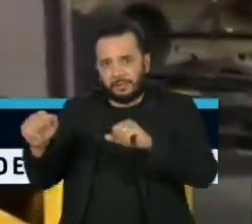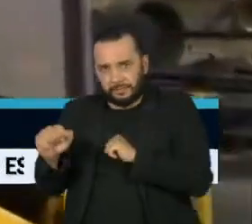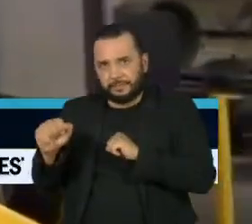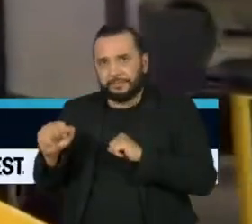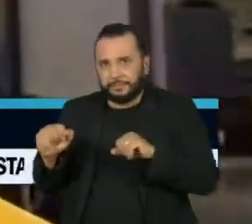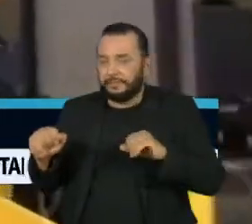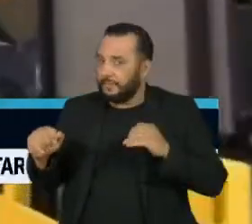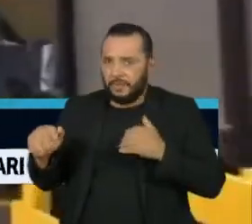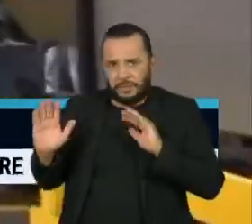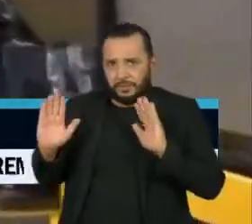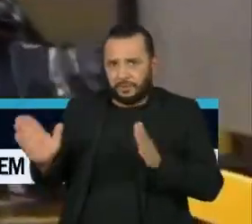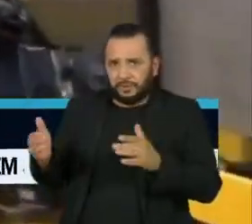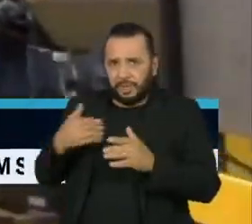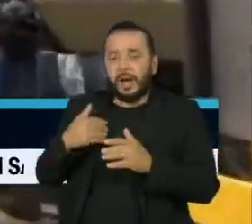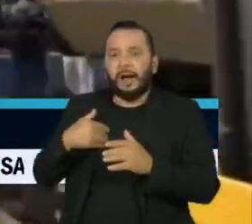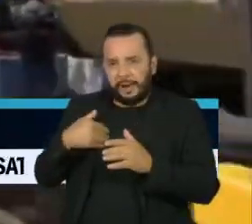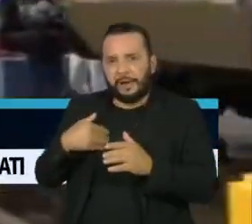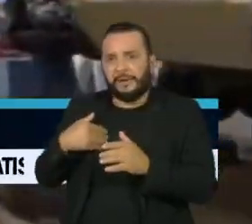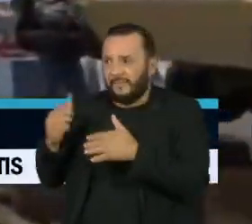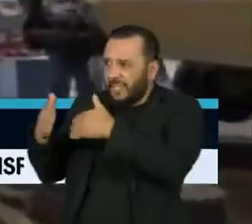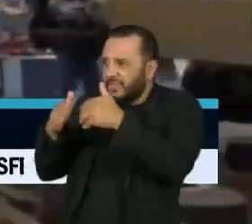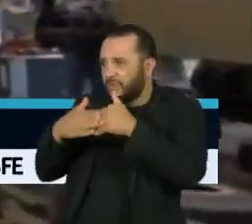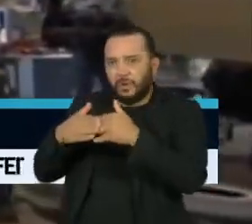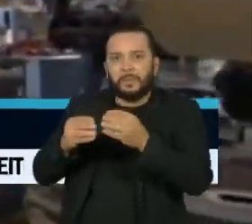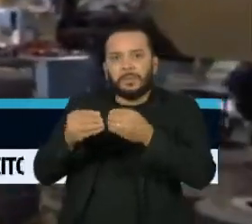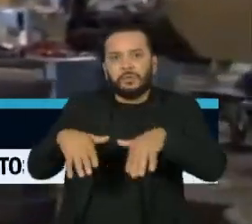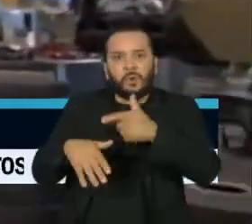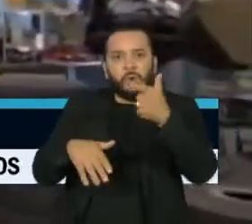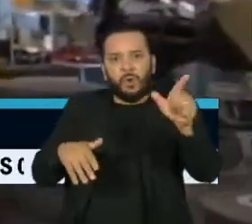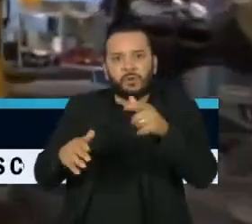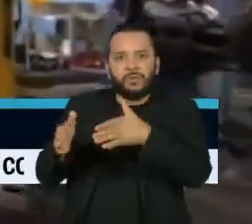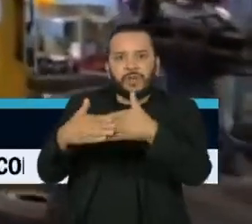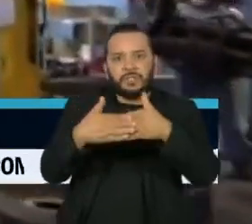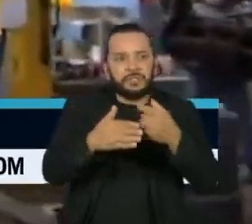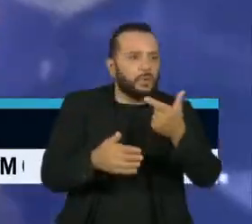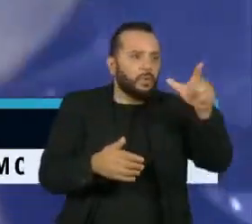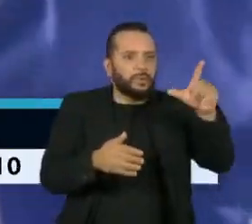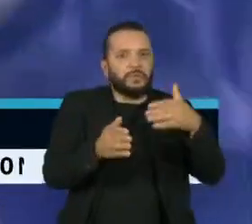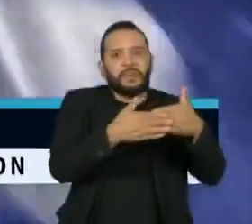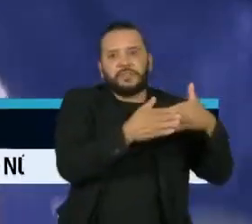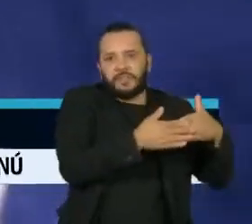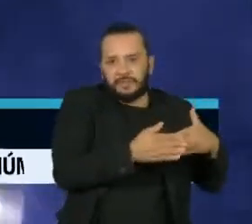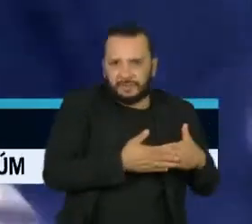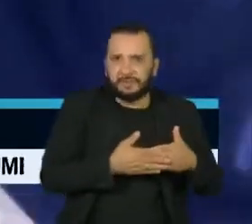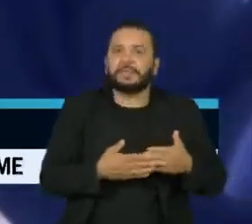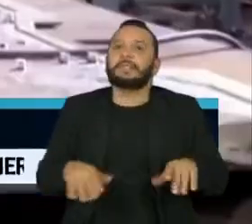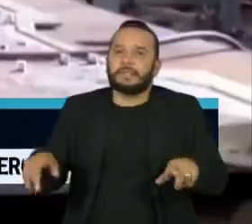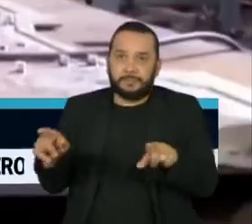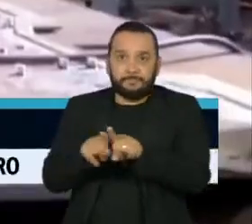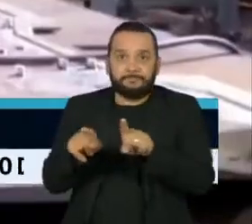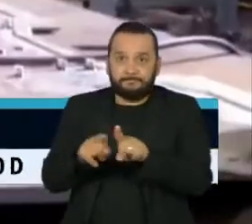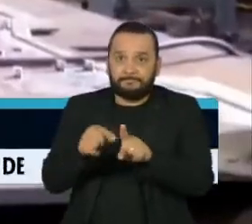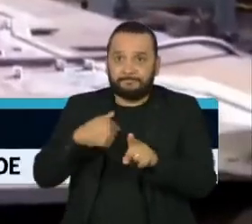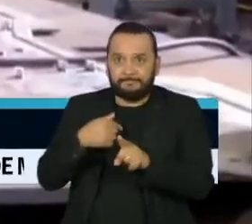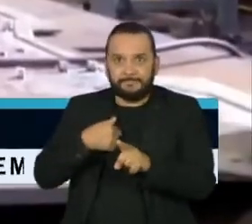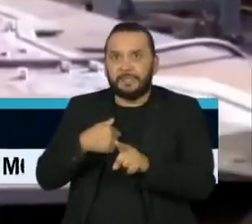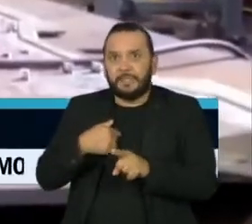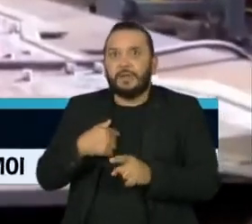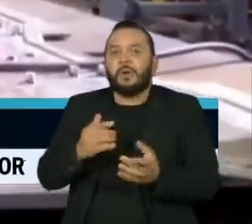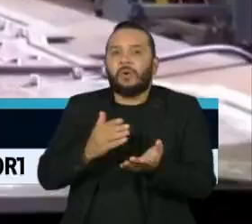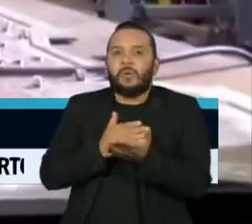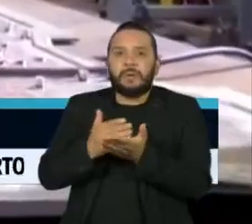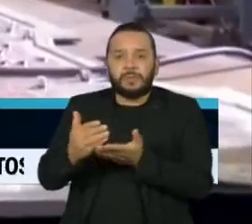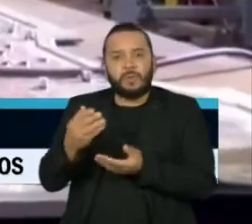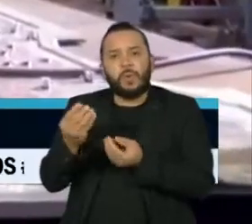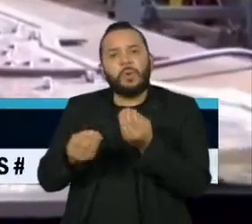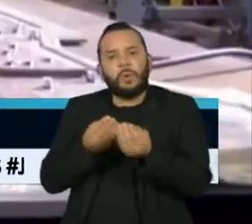A paralisação teve efeito dominó, interrompendo linhas de produção mundo afora. A disrupção começa a despertar um movimento em